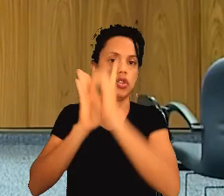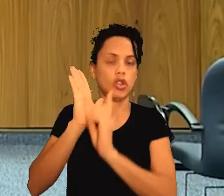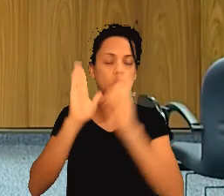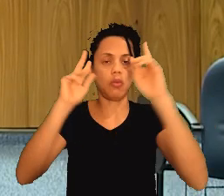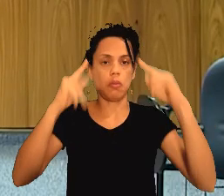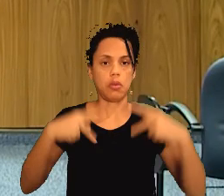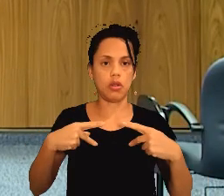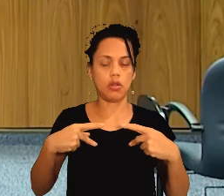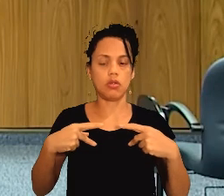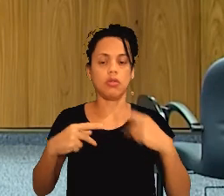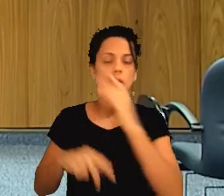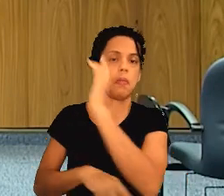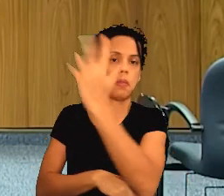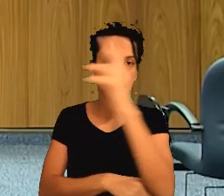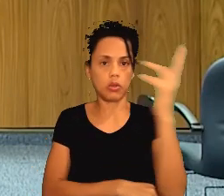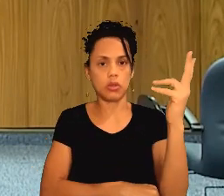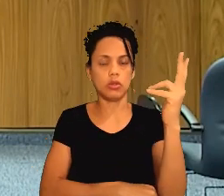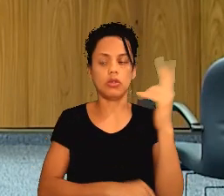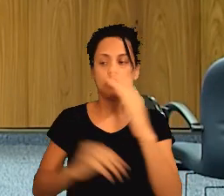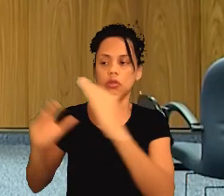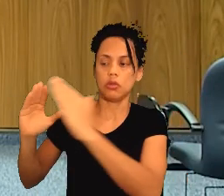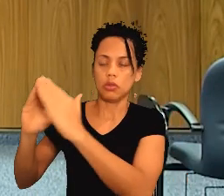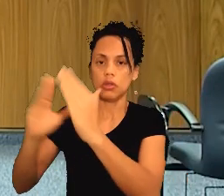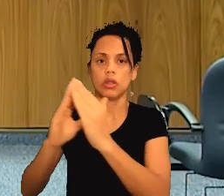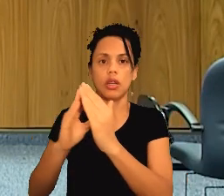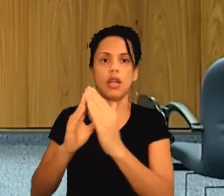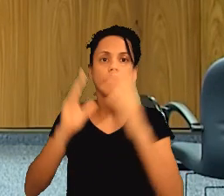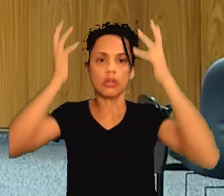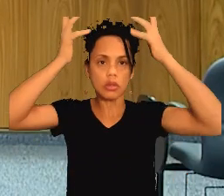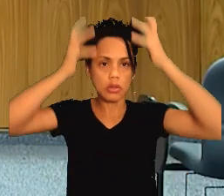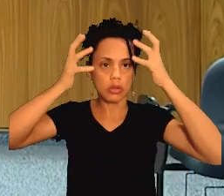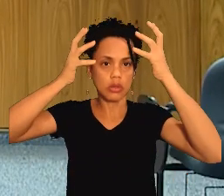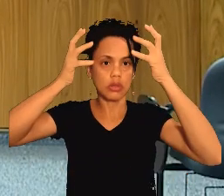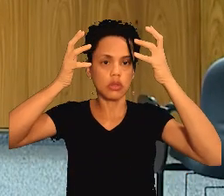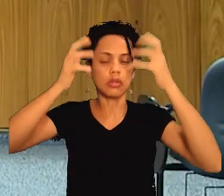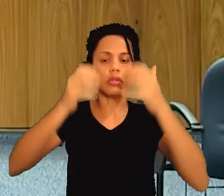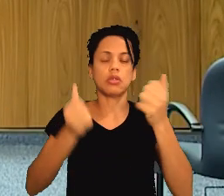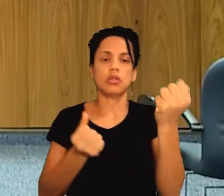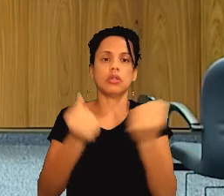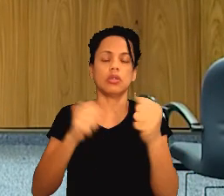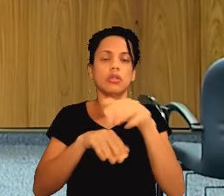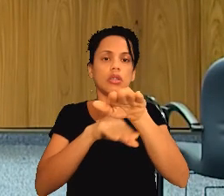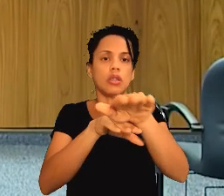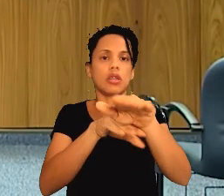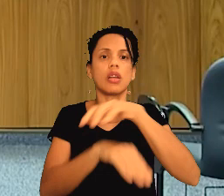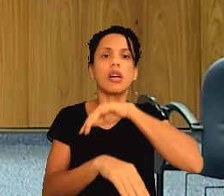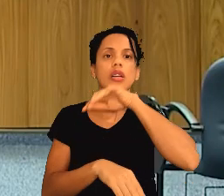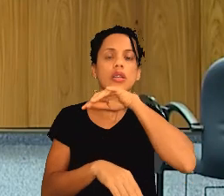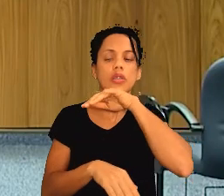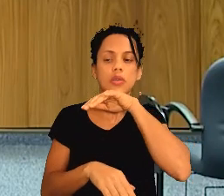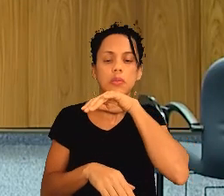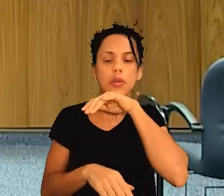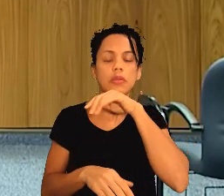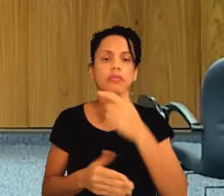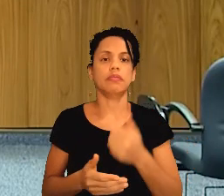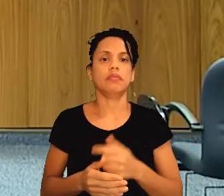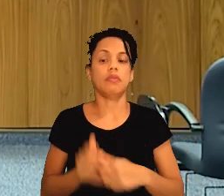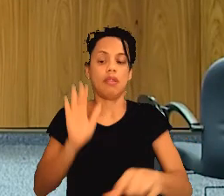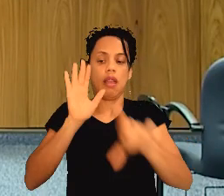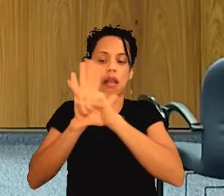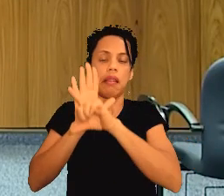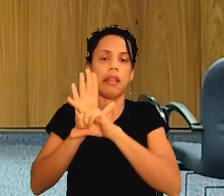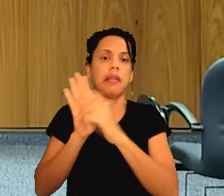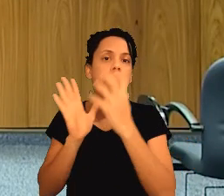humano, meio ambiente, propriedade, trânsito, capacete, animais, demarcação. A lei